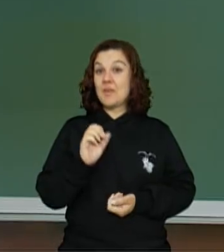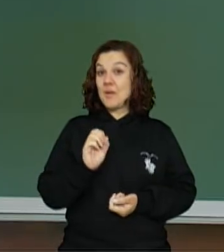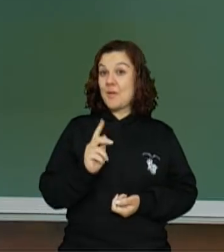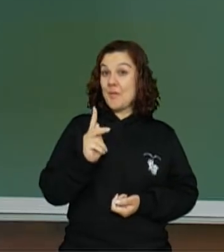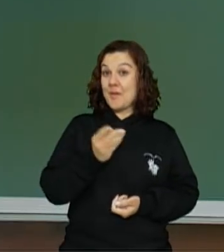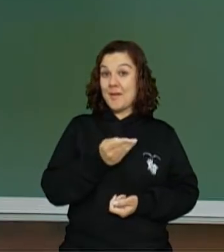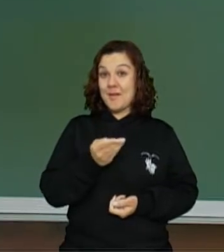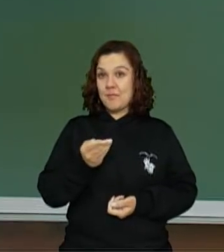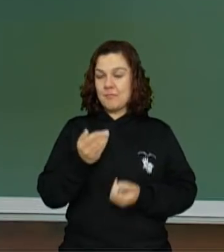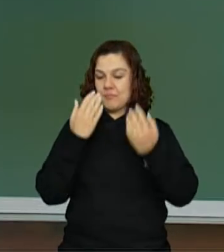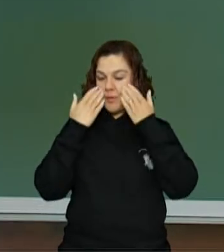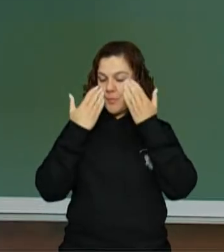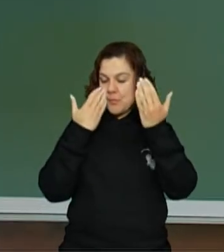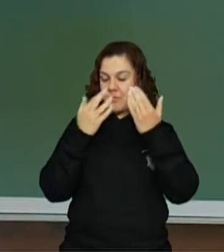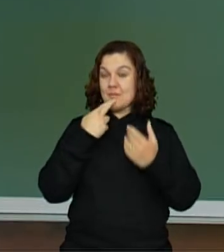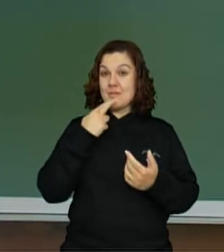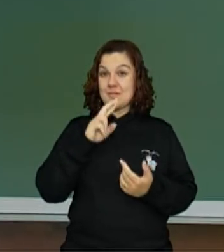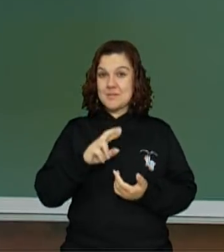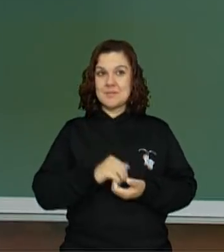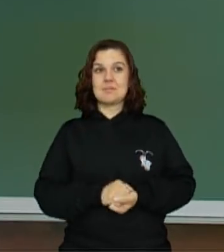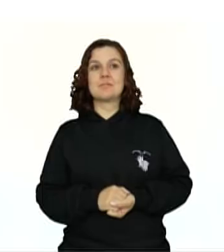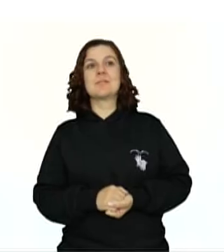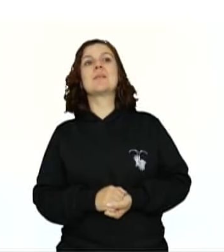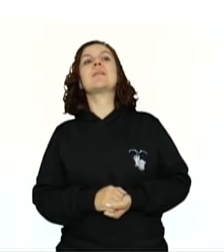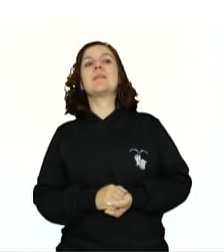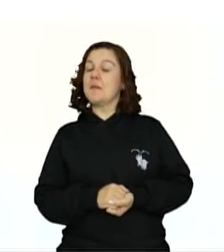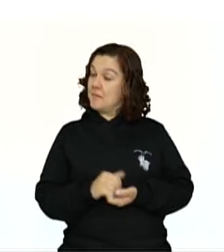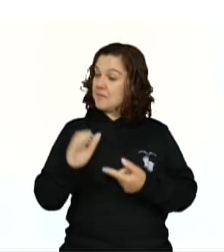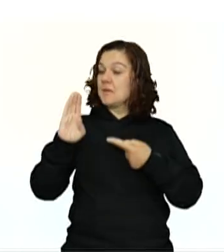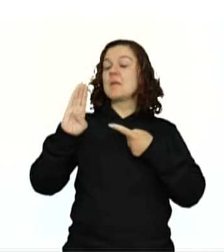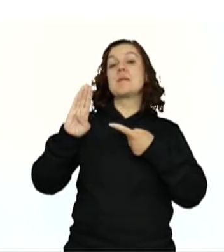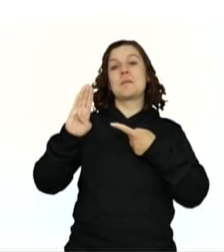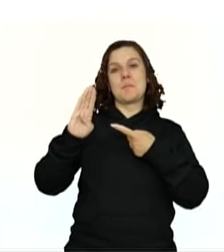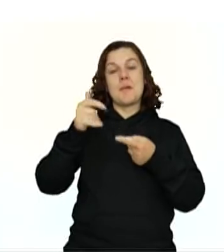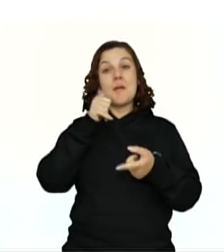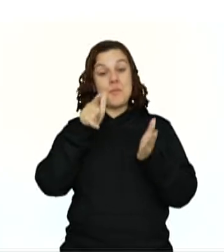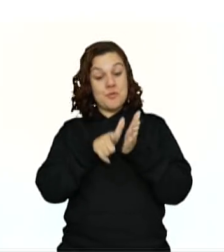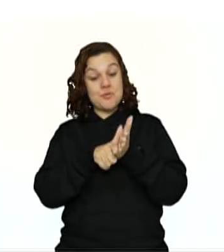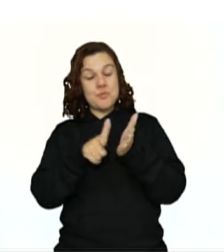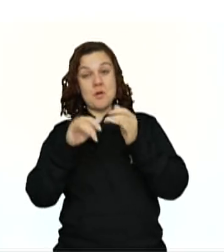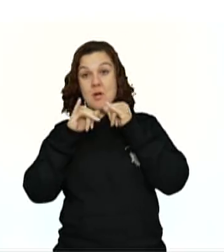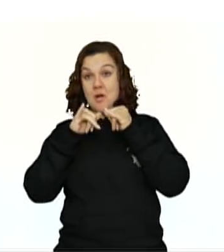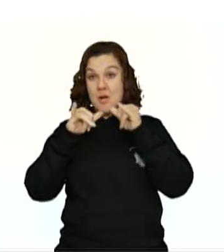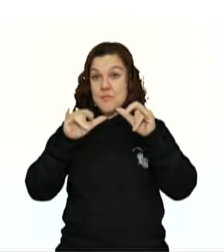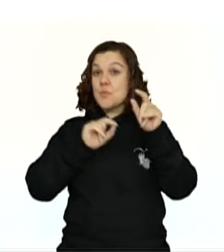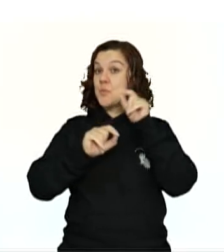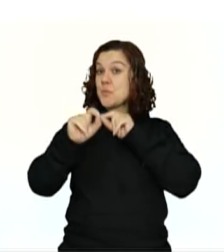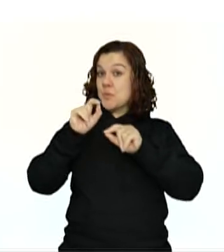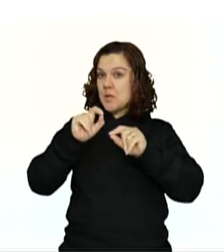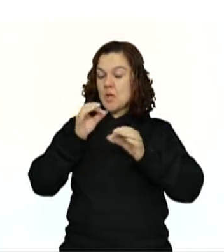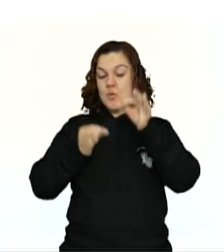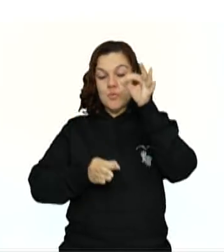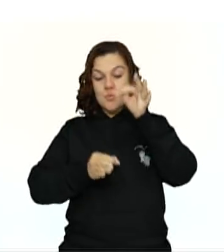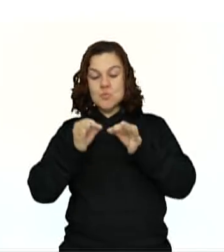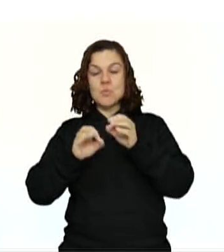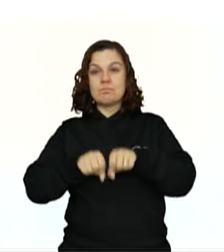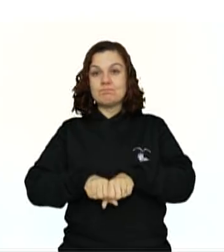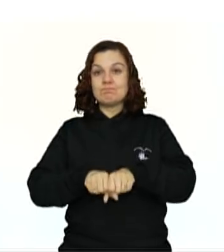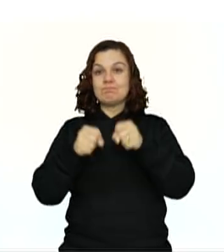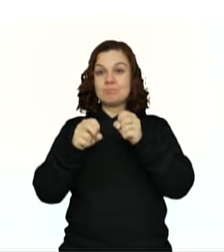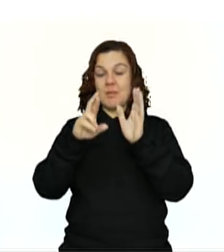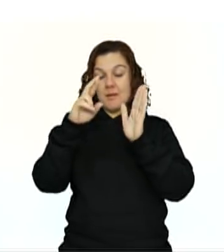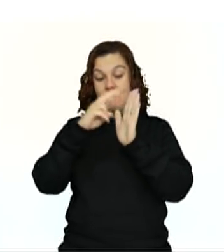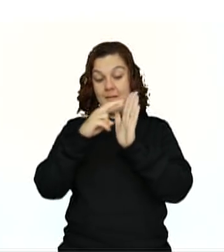Ok, turma, vamos conferir a resposta. É a letra B. A jornalista afirmou que o juiz